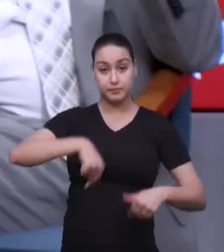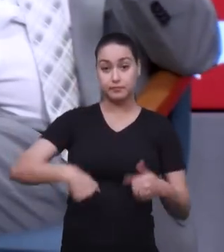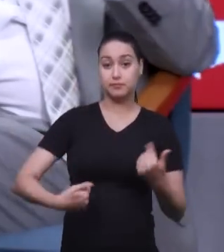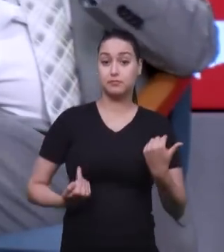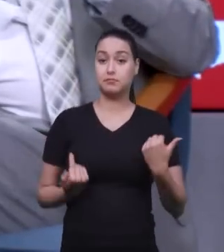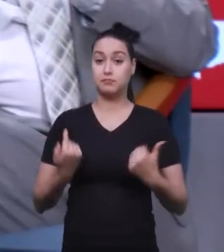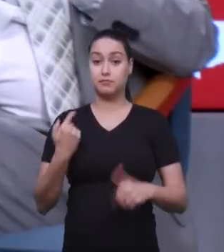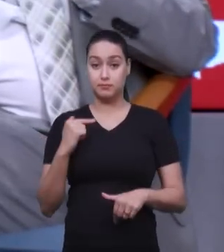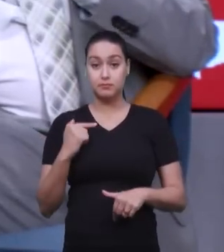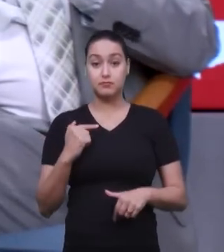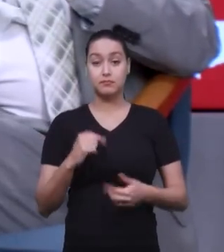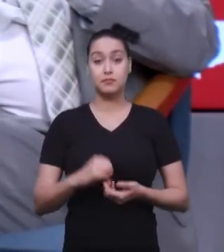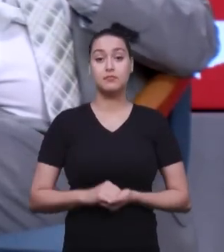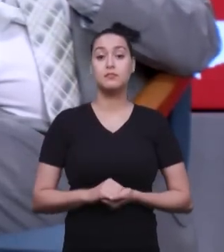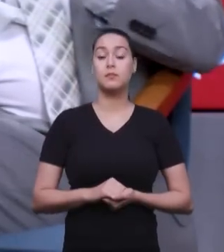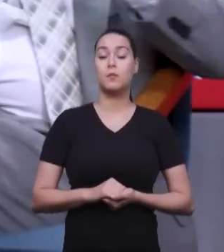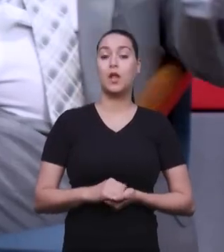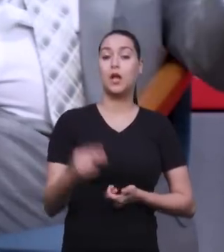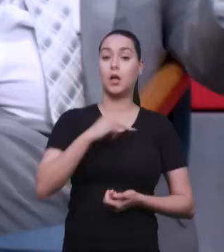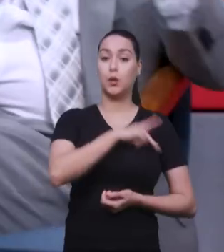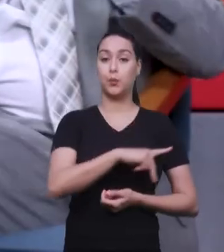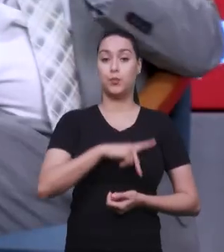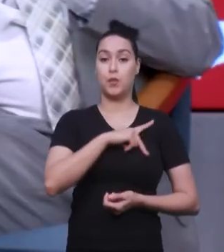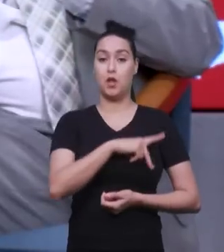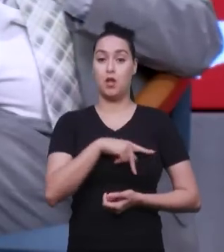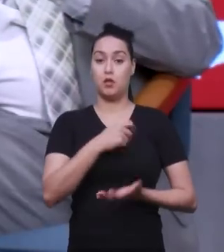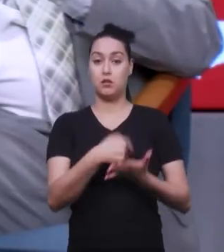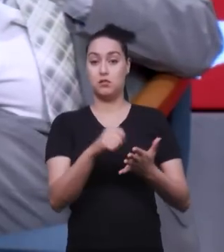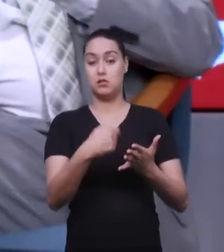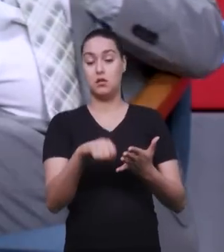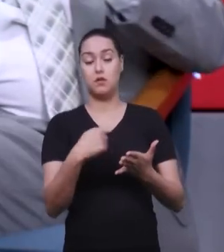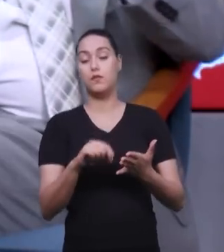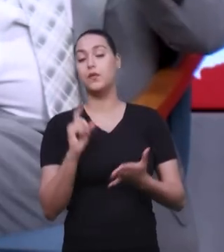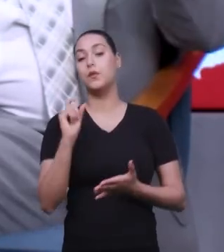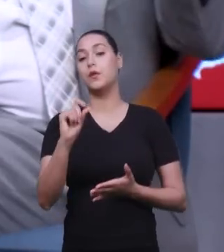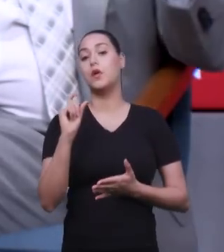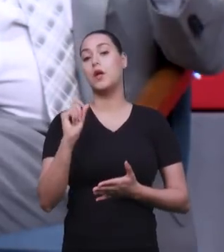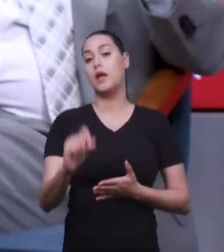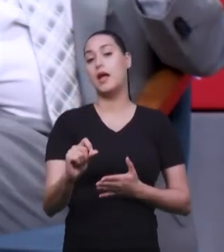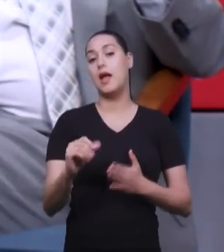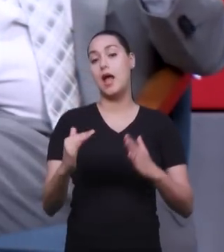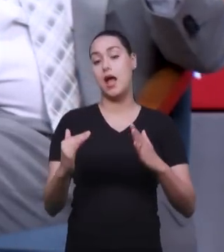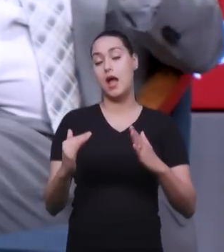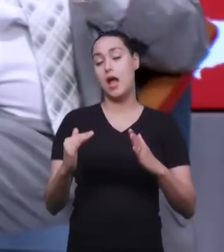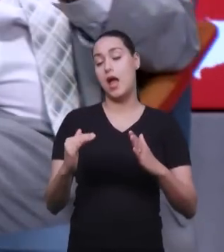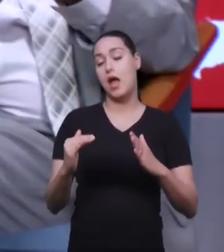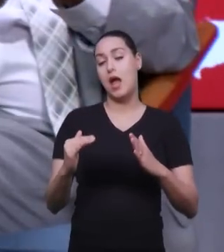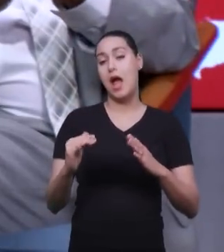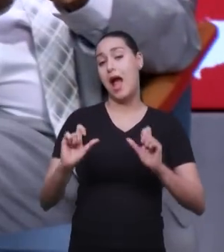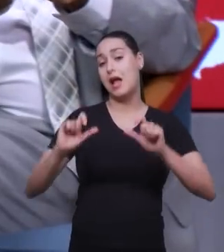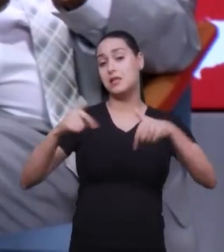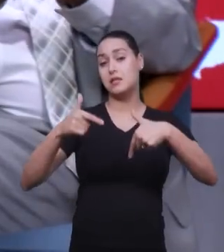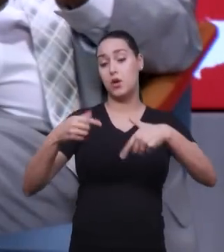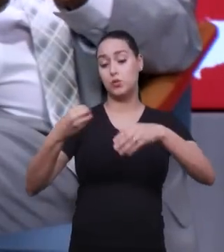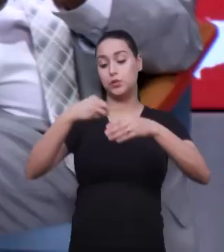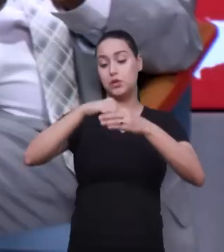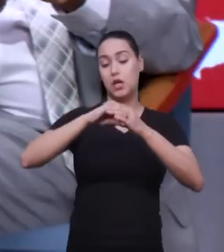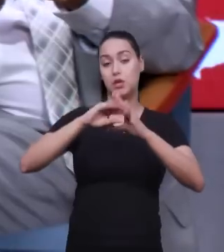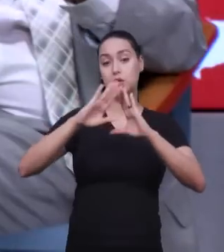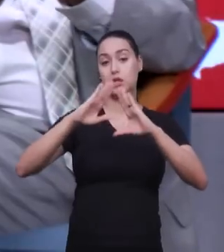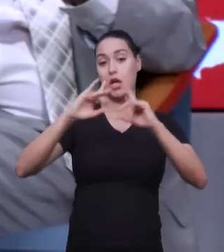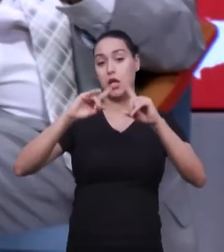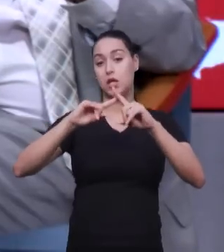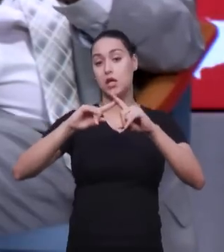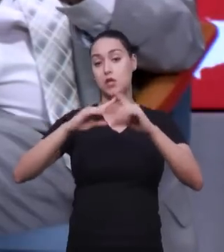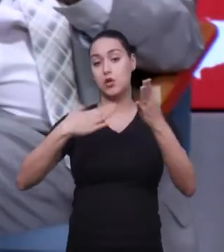figura que aparece na igreja, principalmente citada por Paulo. A igreja, quem opera na vida da igreja